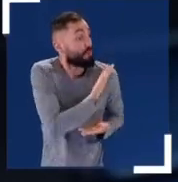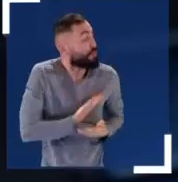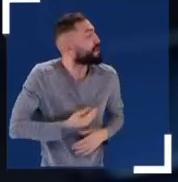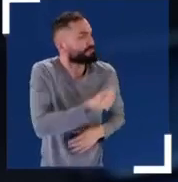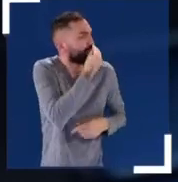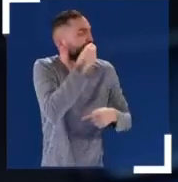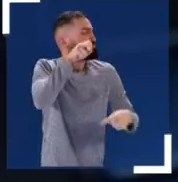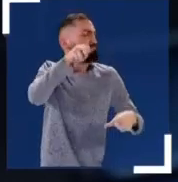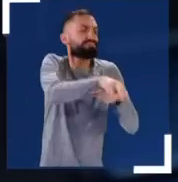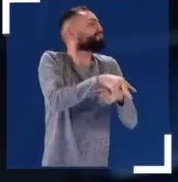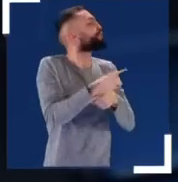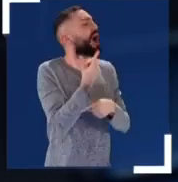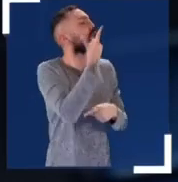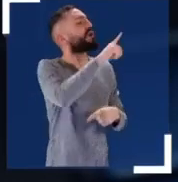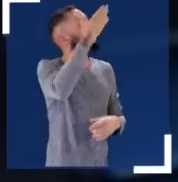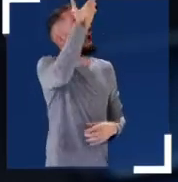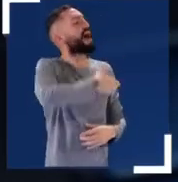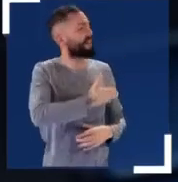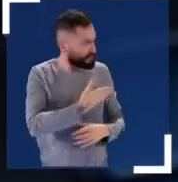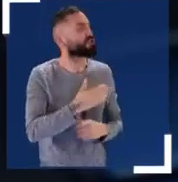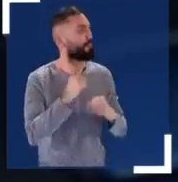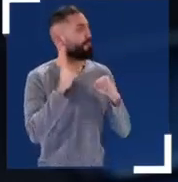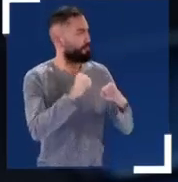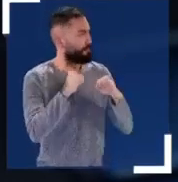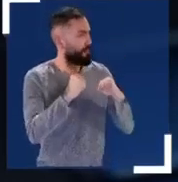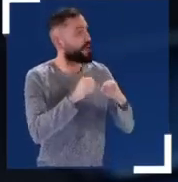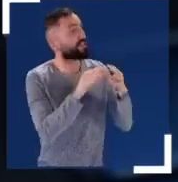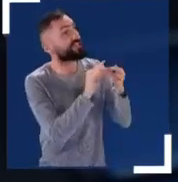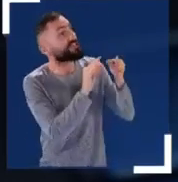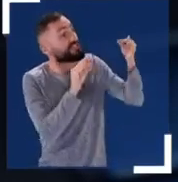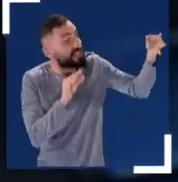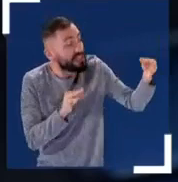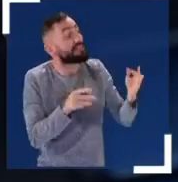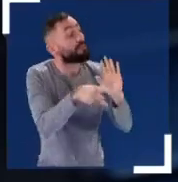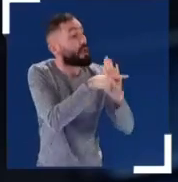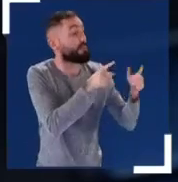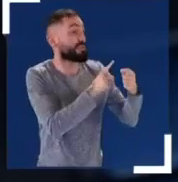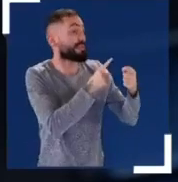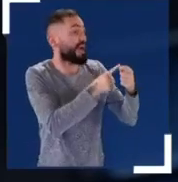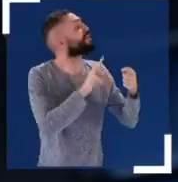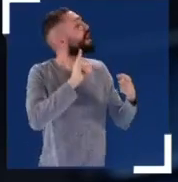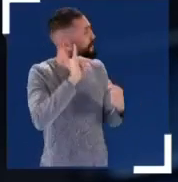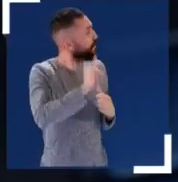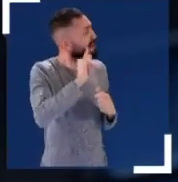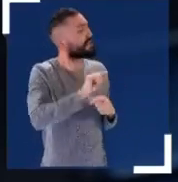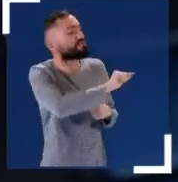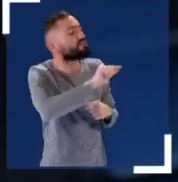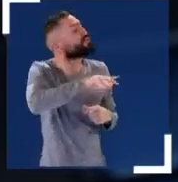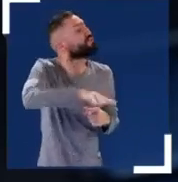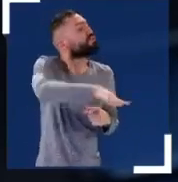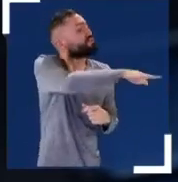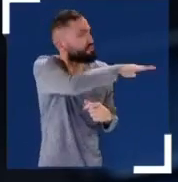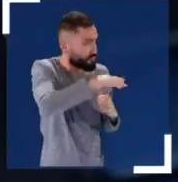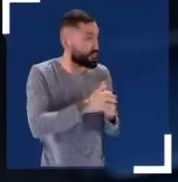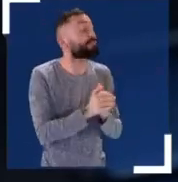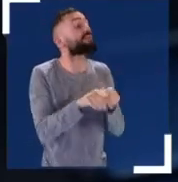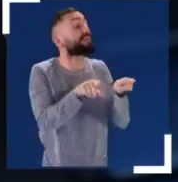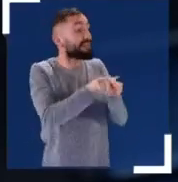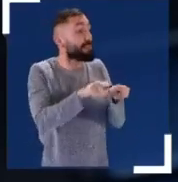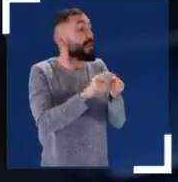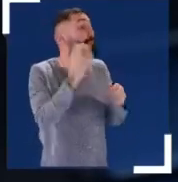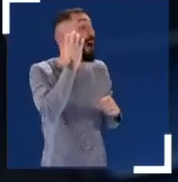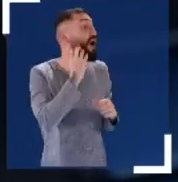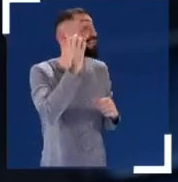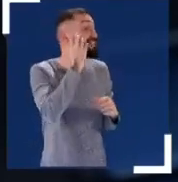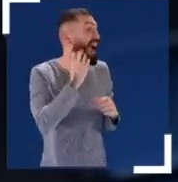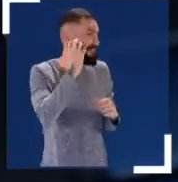garantida a vaga se você quiser fazer faculdade, a distância é na sua cidade, vai ser muito importante para todo mundo. Lembrar que agora o Paulo Scaff nos